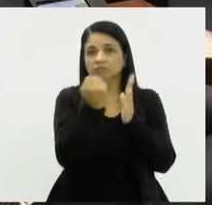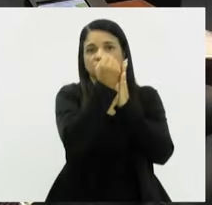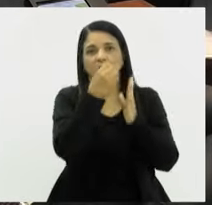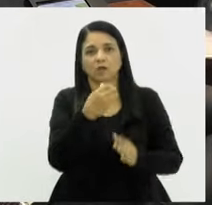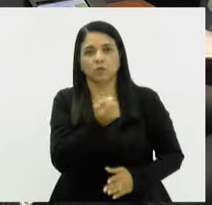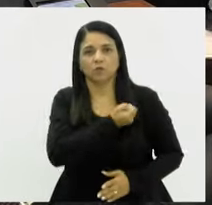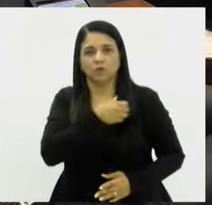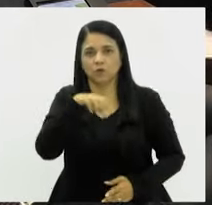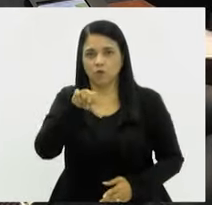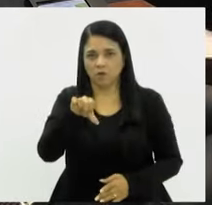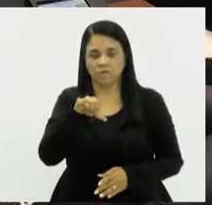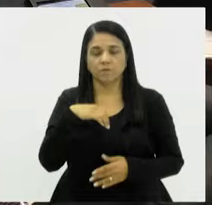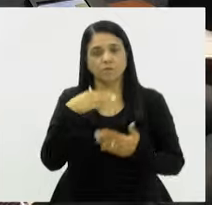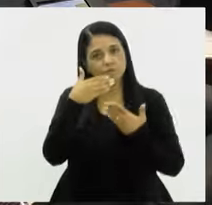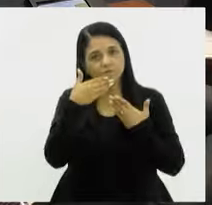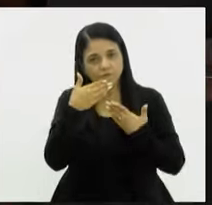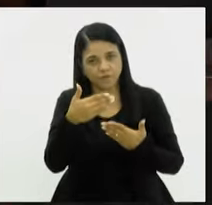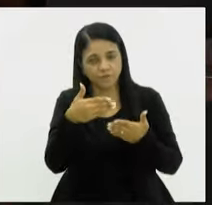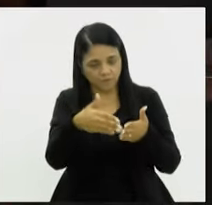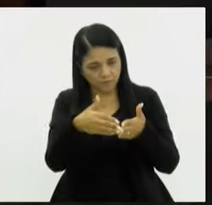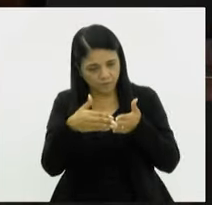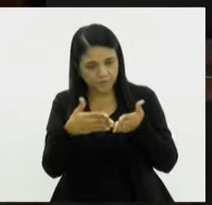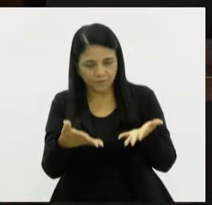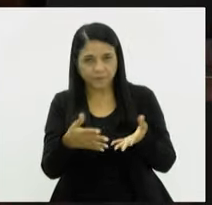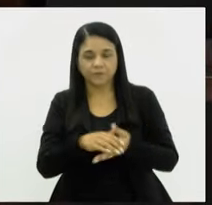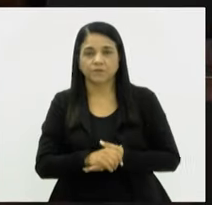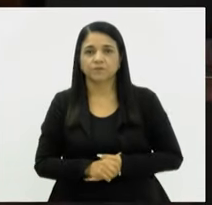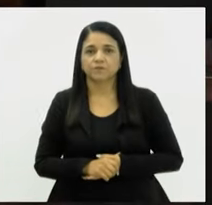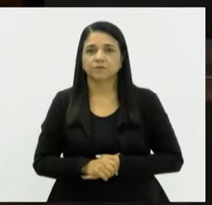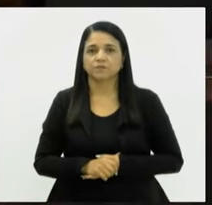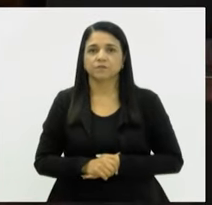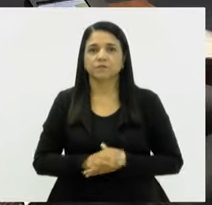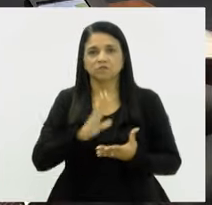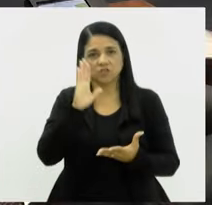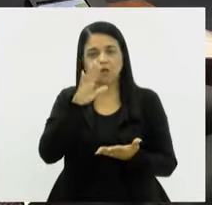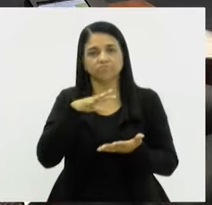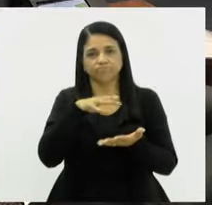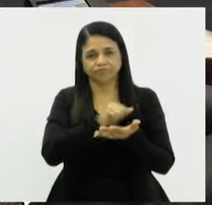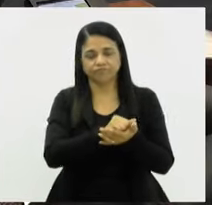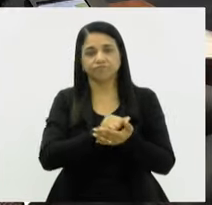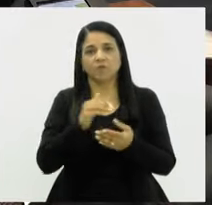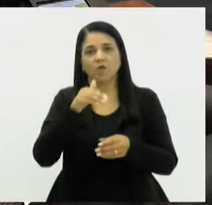favor. Consignado o voto contrário do deputado Rodrigo Amorim.